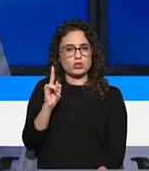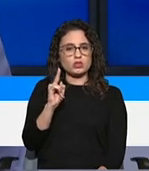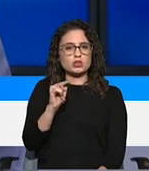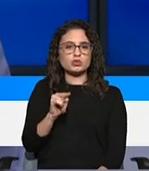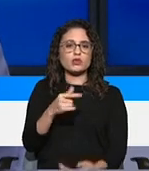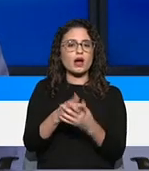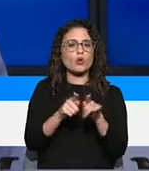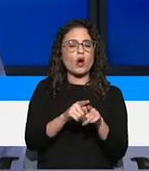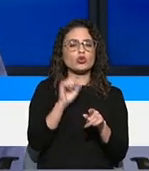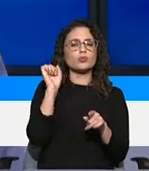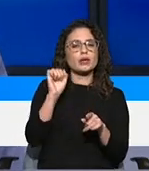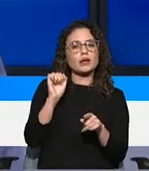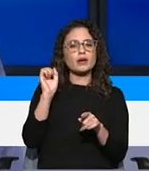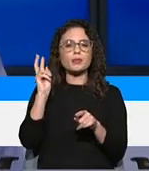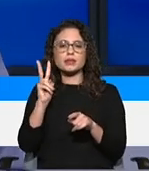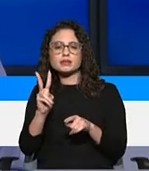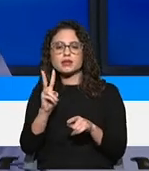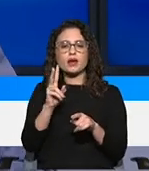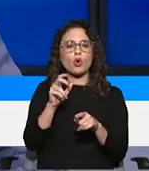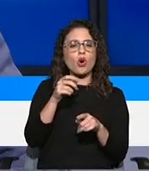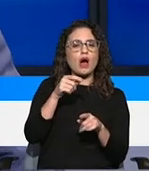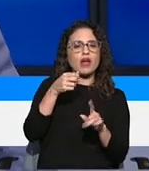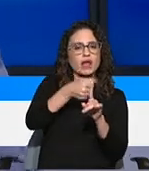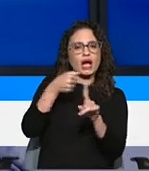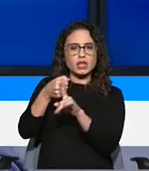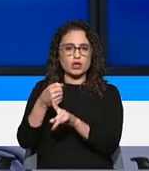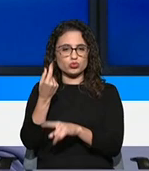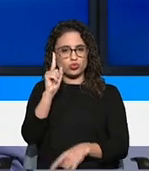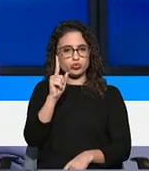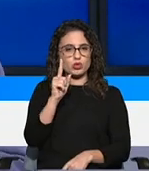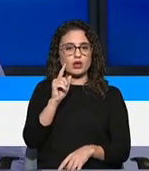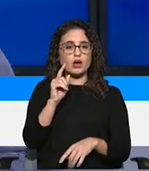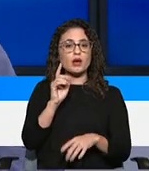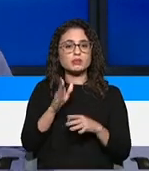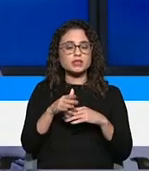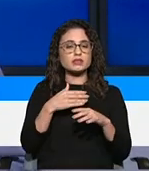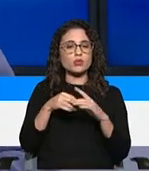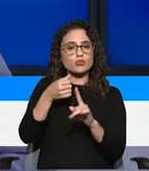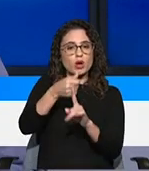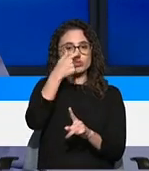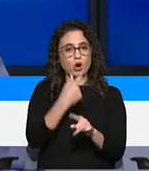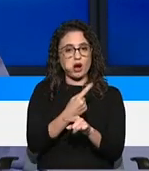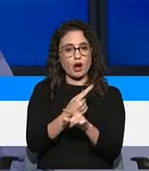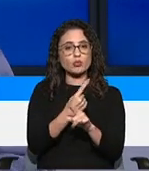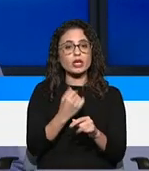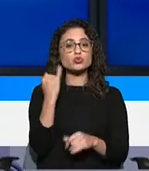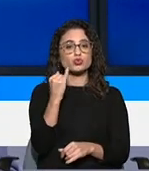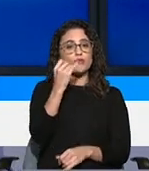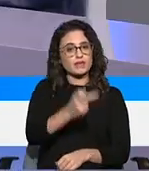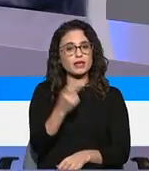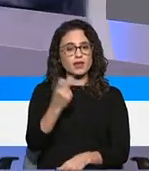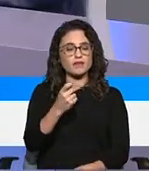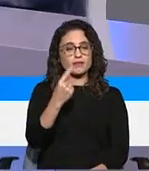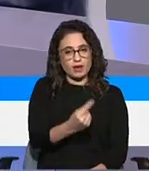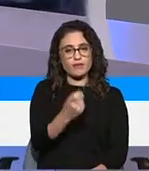psdk quando quando isso acontece outro partido tem que são as pessoas que os praticam porque as instituições ficam e devem de ficar porque a democracia não